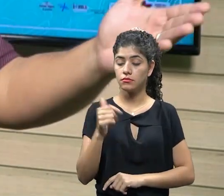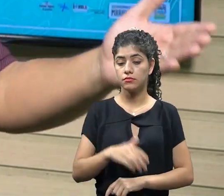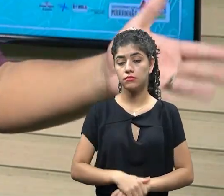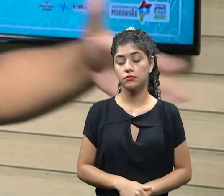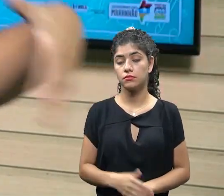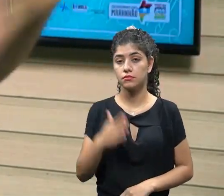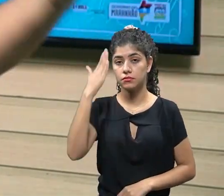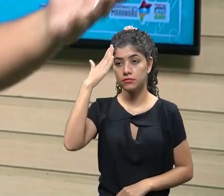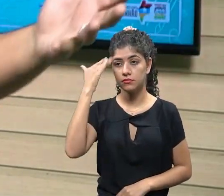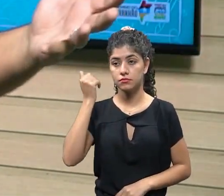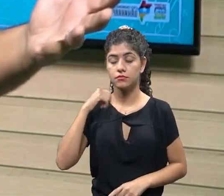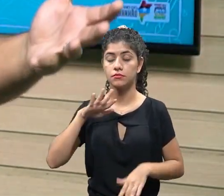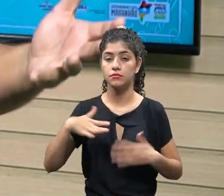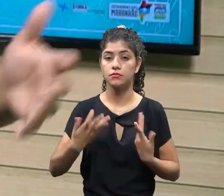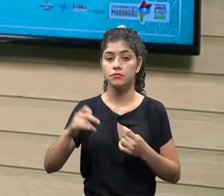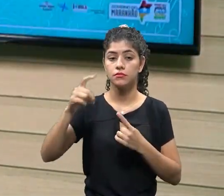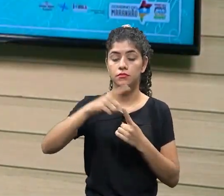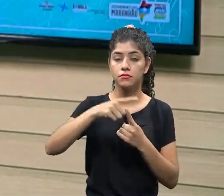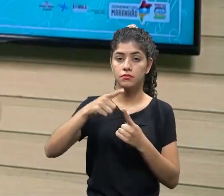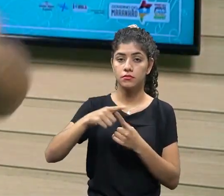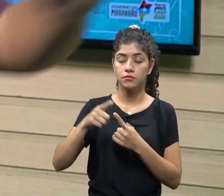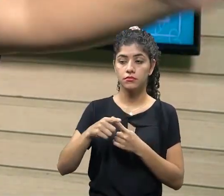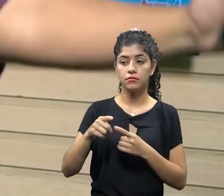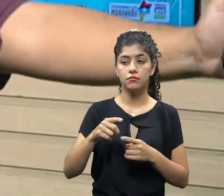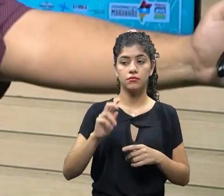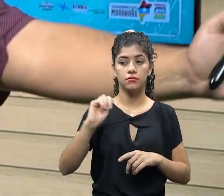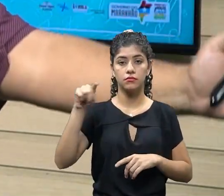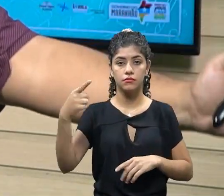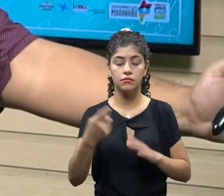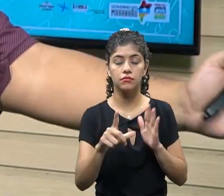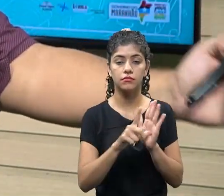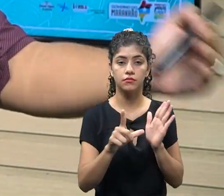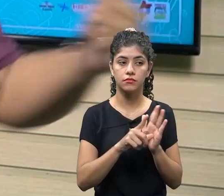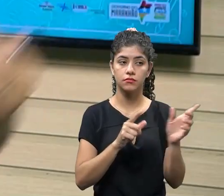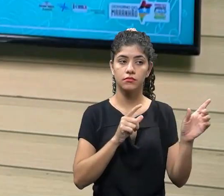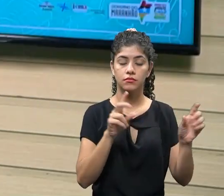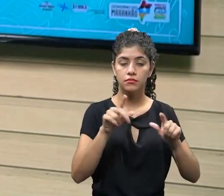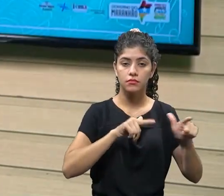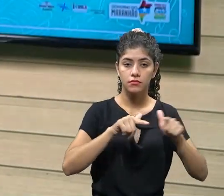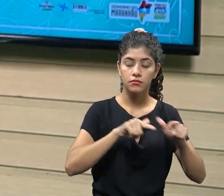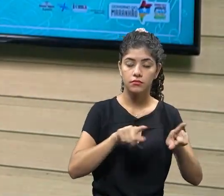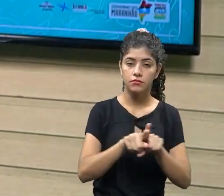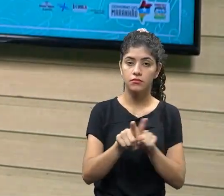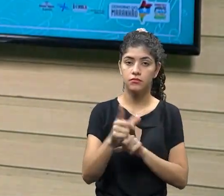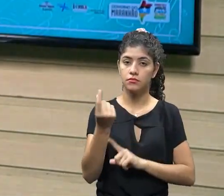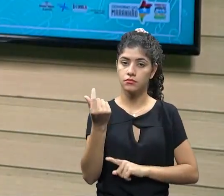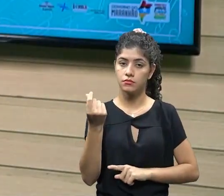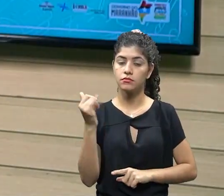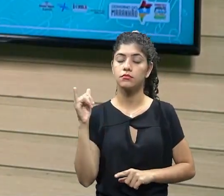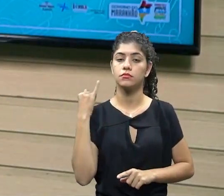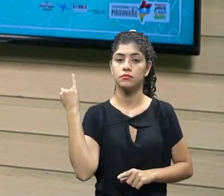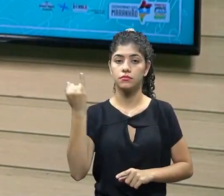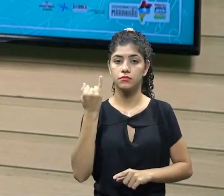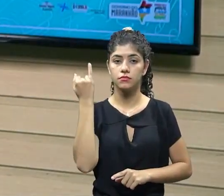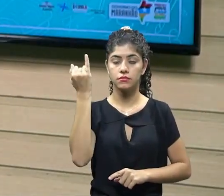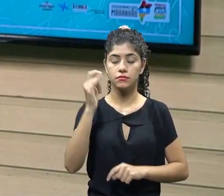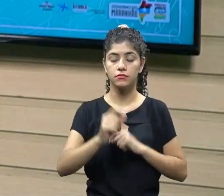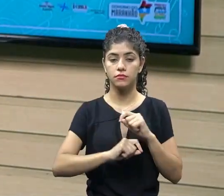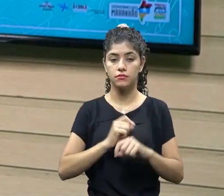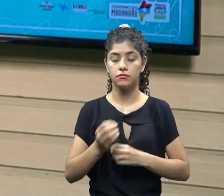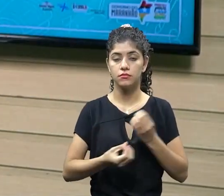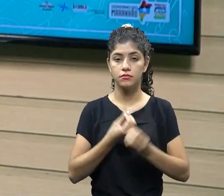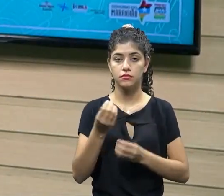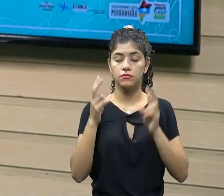que tipo que meus concorrentes estão trabalhando e qual o preço que eles estão trabalhando, isso determina diretamente na forma que eu